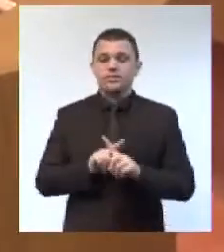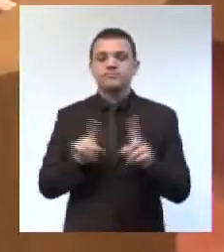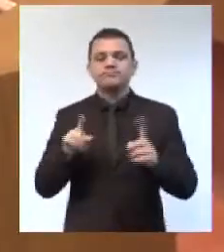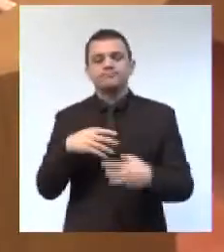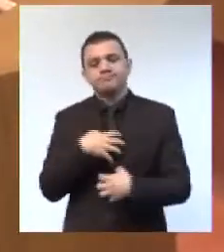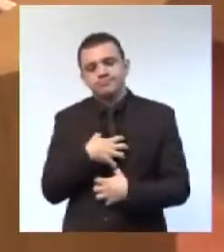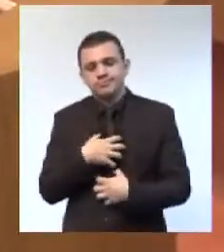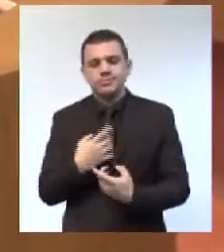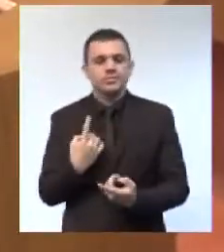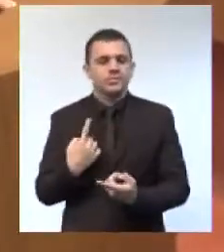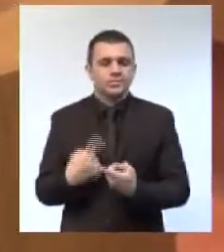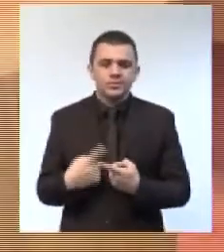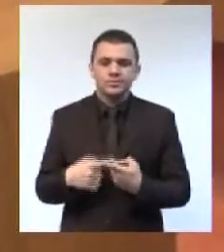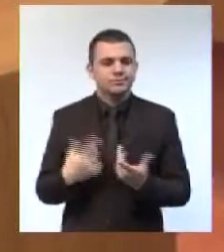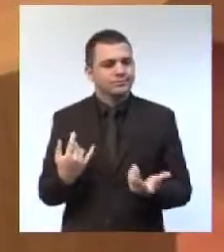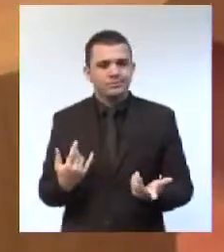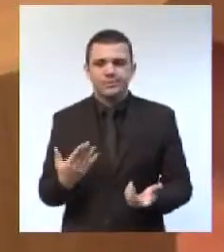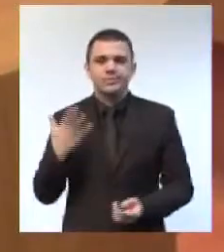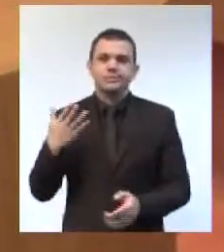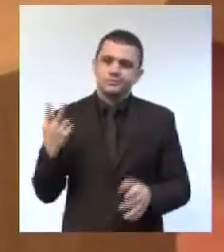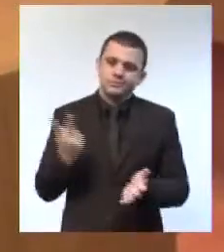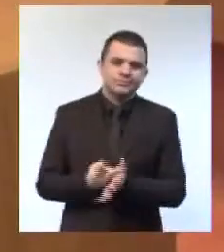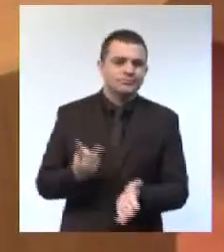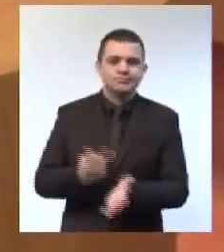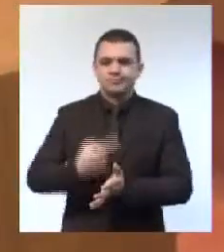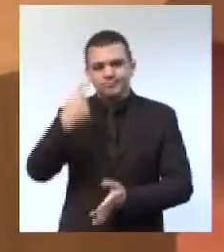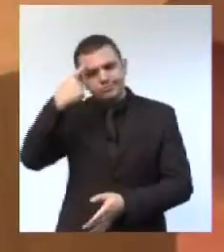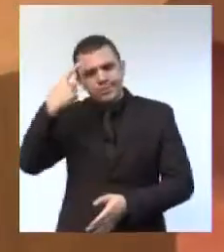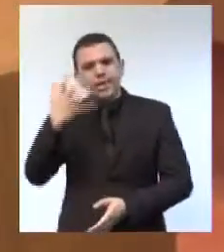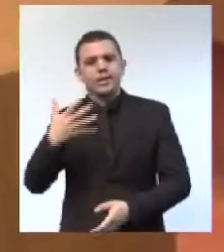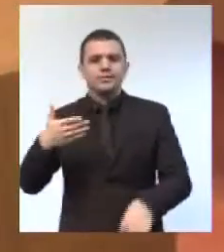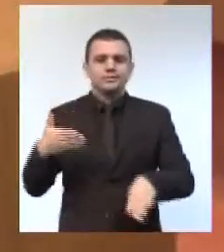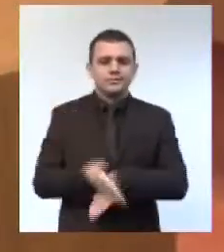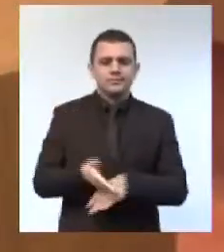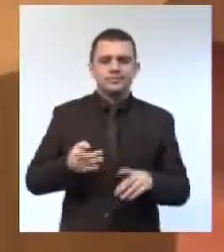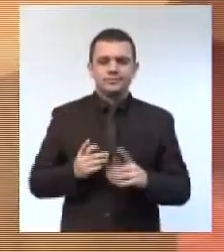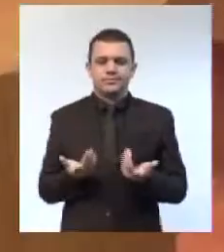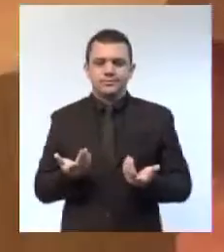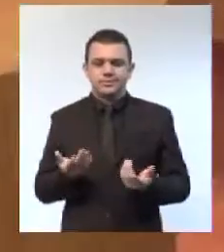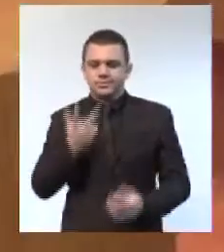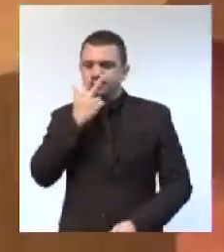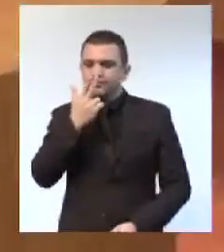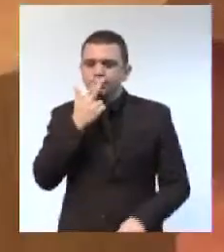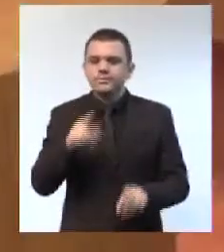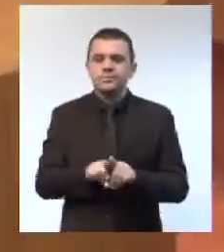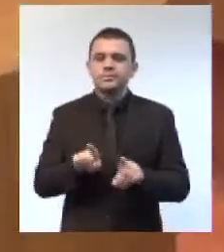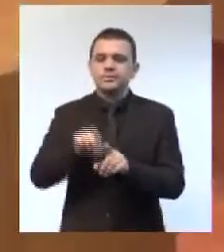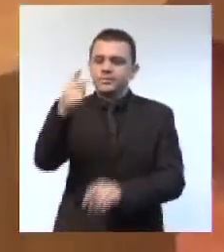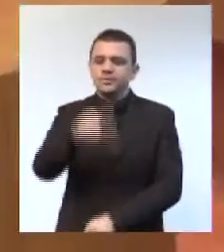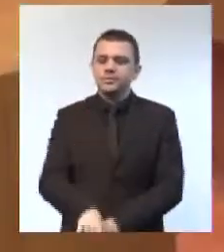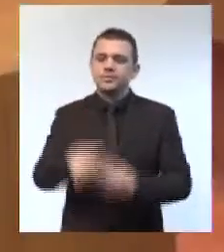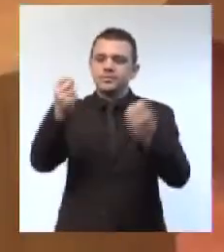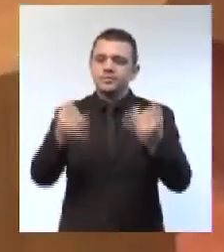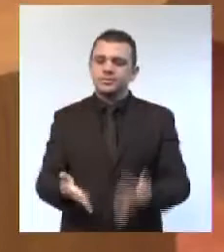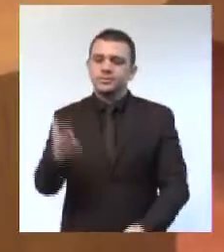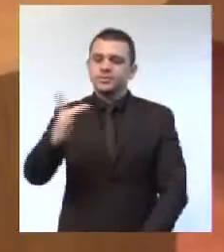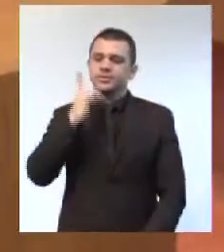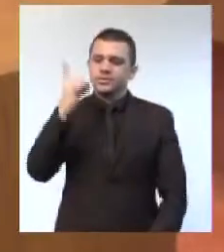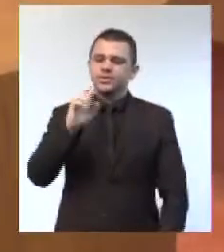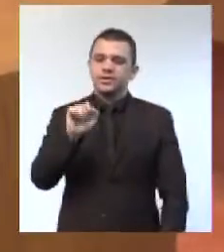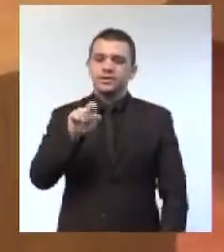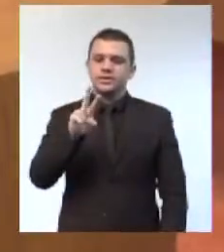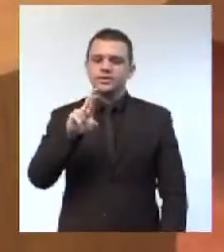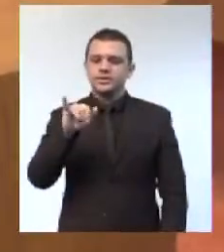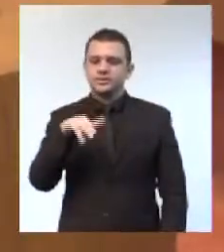ter insistido o assunto e me parece, exatamente pela reafirmação que foi feita pelo deputado Adriano em relação